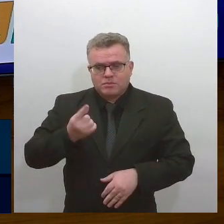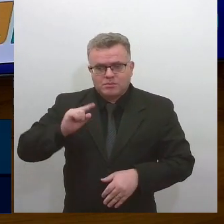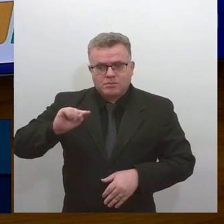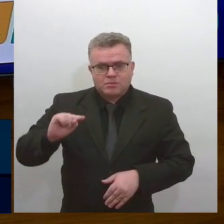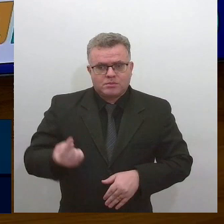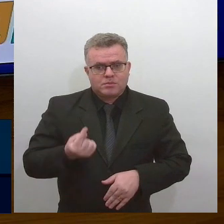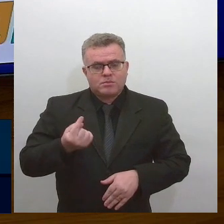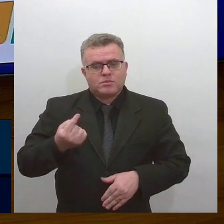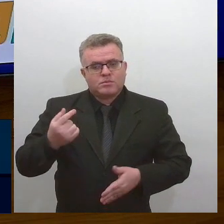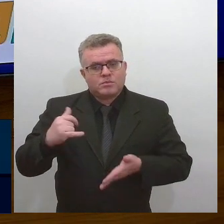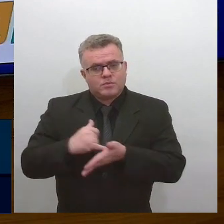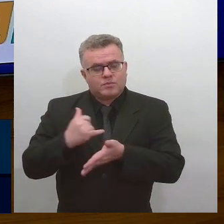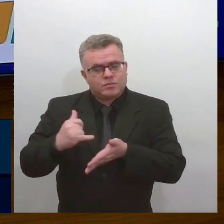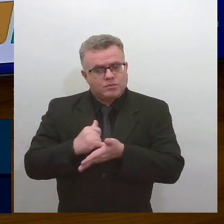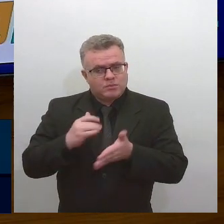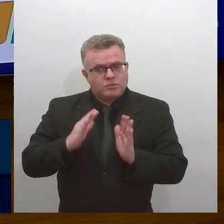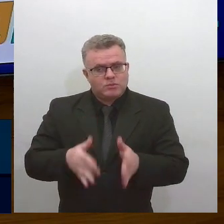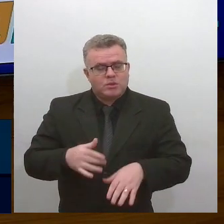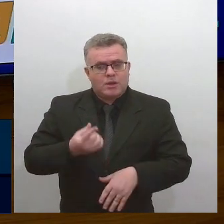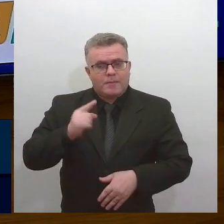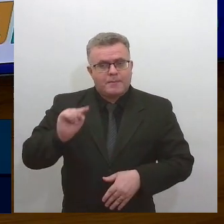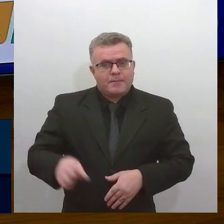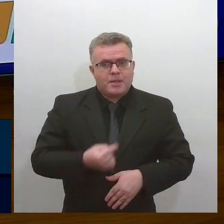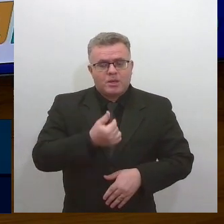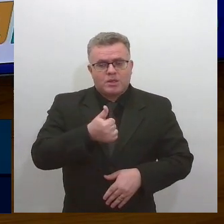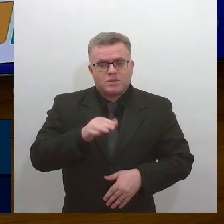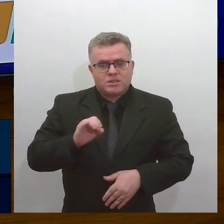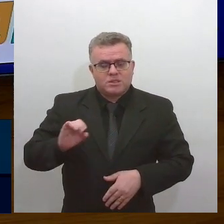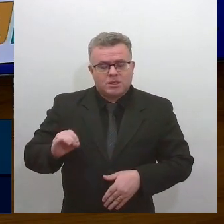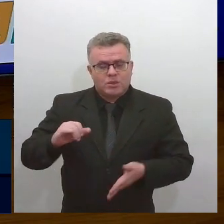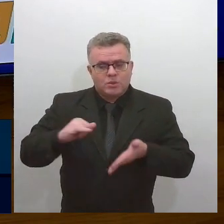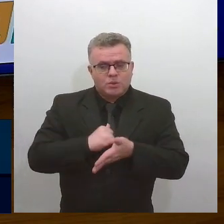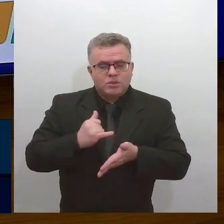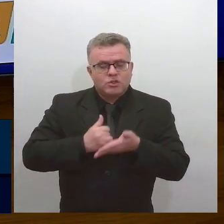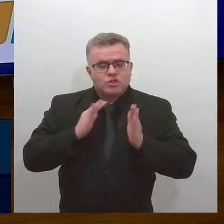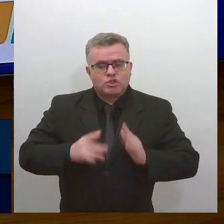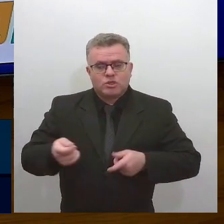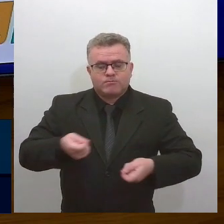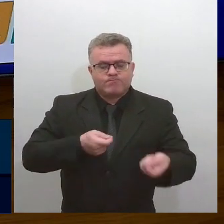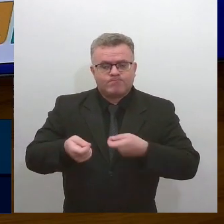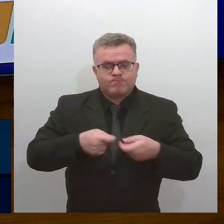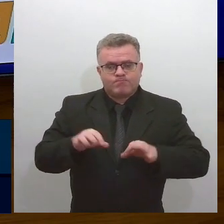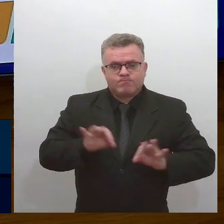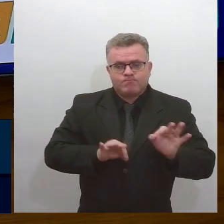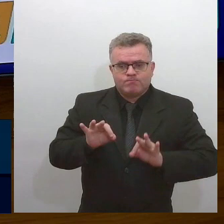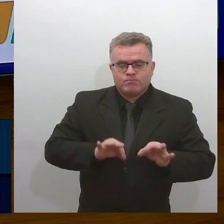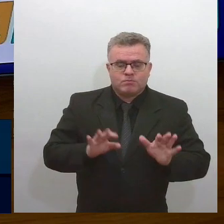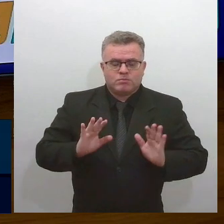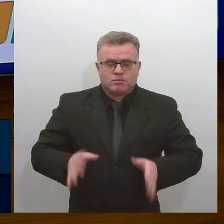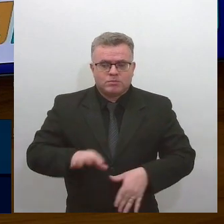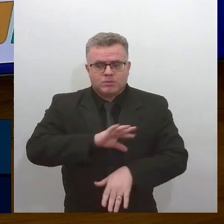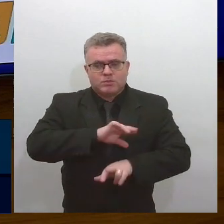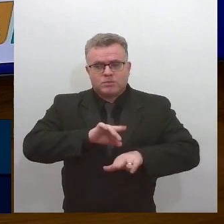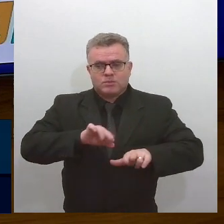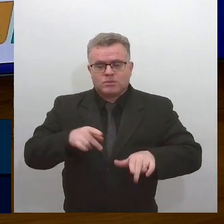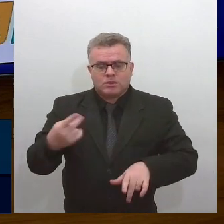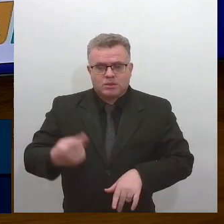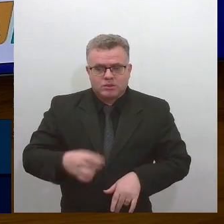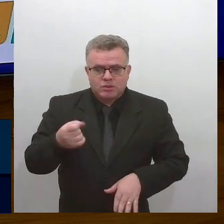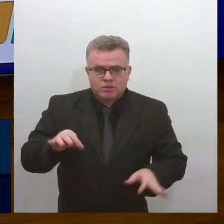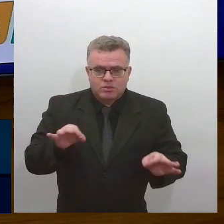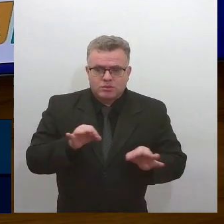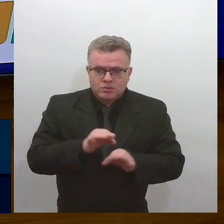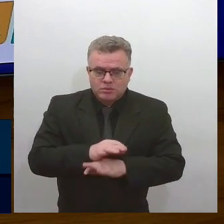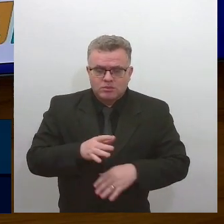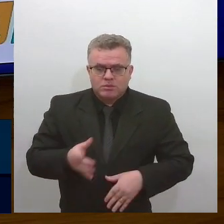que são administrados pelo denit vários deles aqui no estado de Sergipe e eles envolvem desde